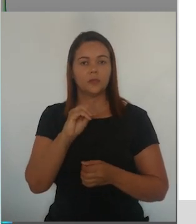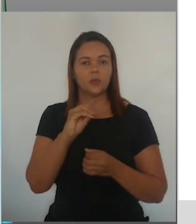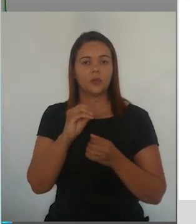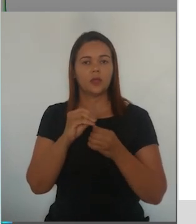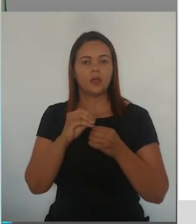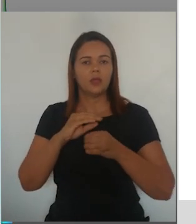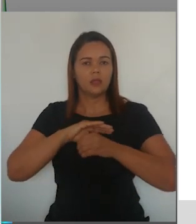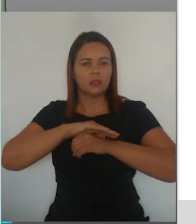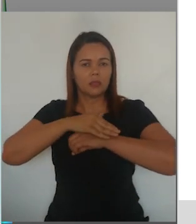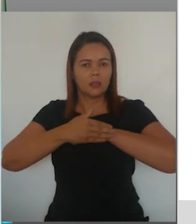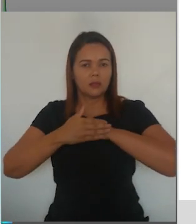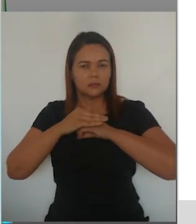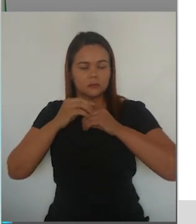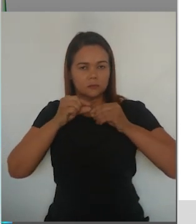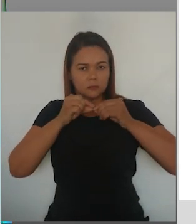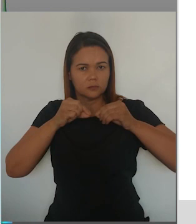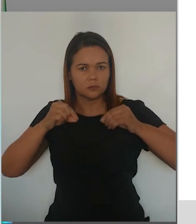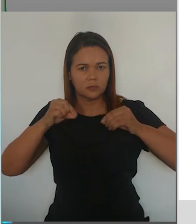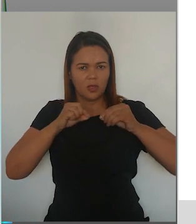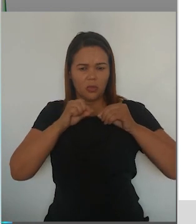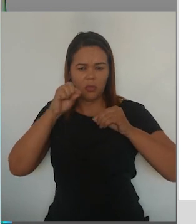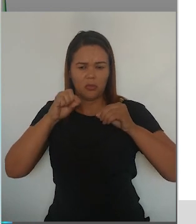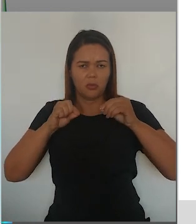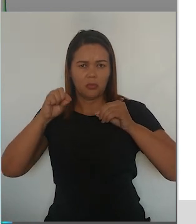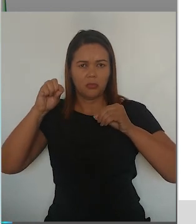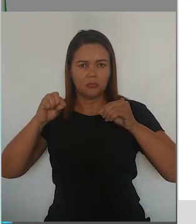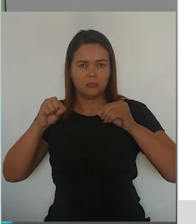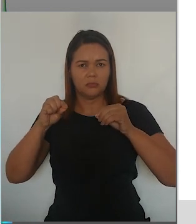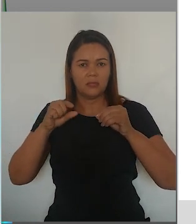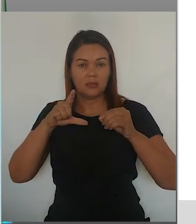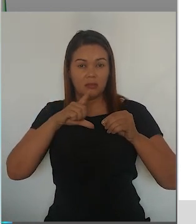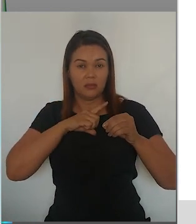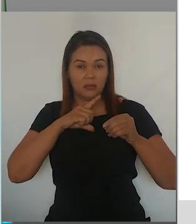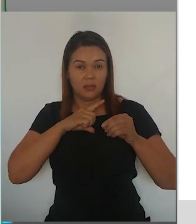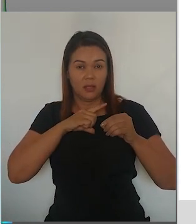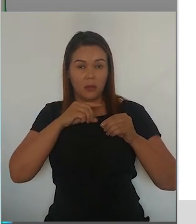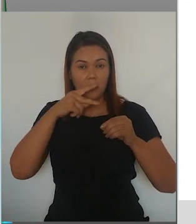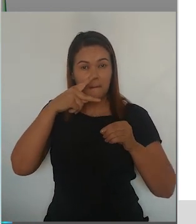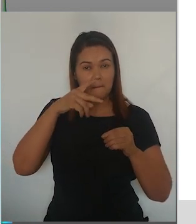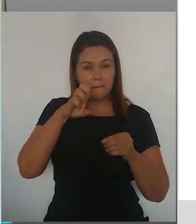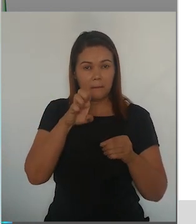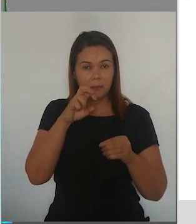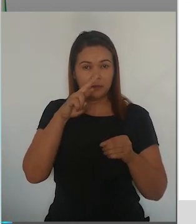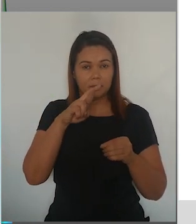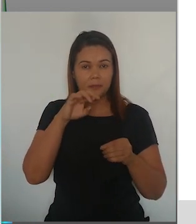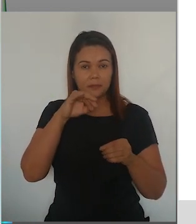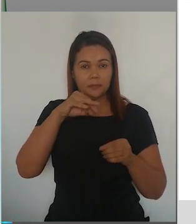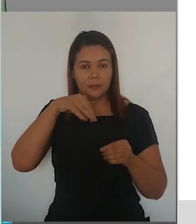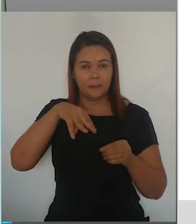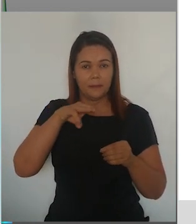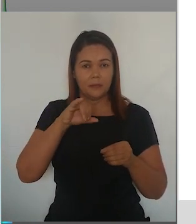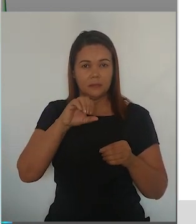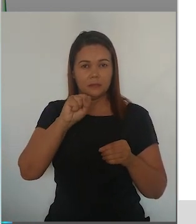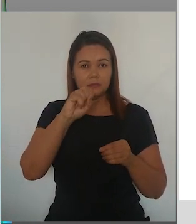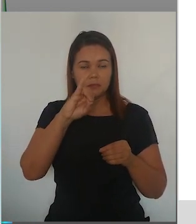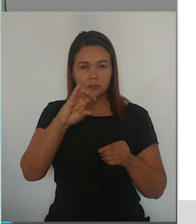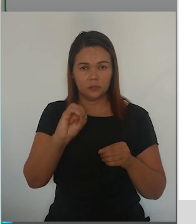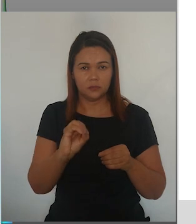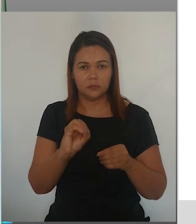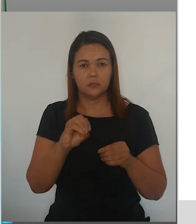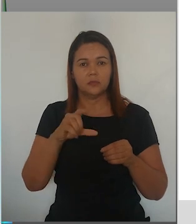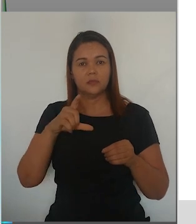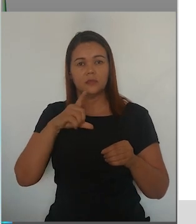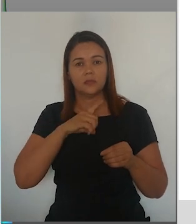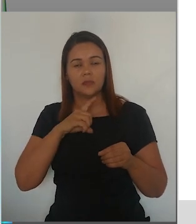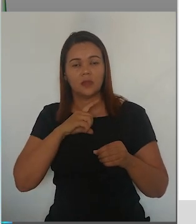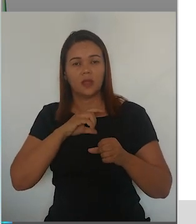O epimísio é formado por tecido conjuntivo denso irregular que emite o